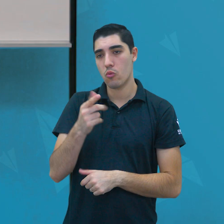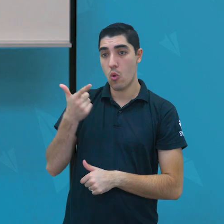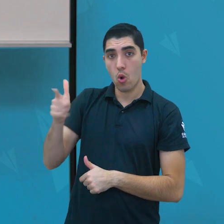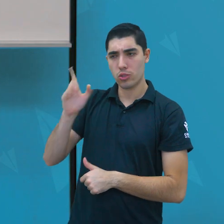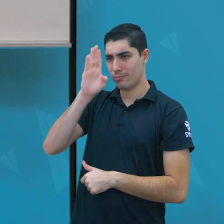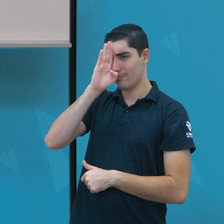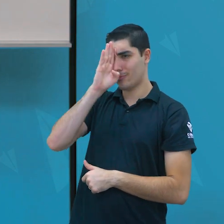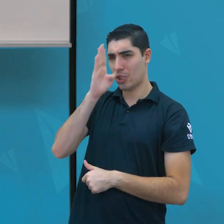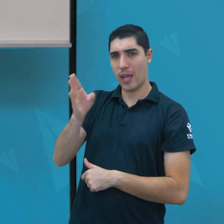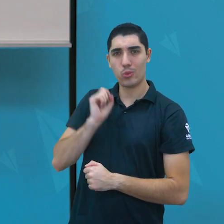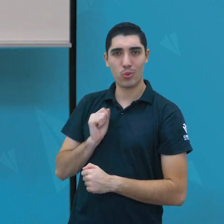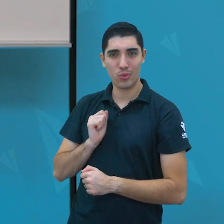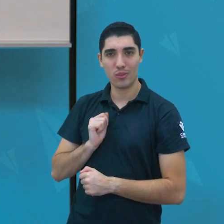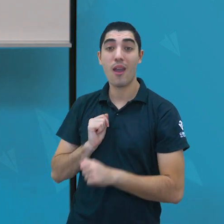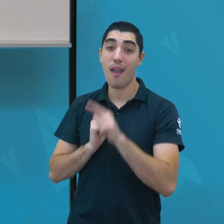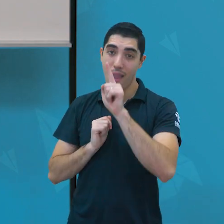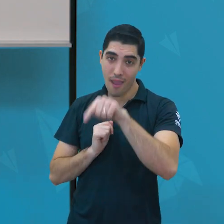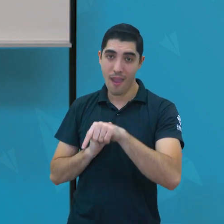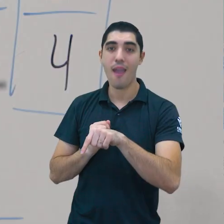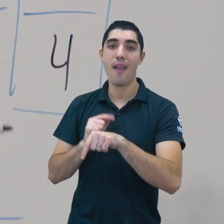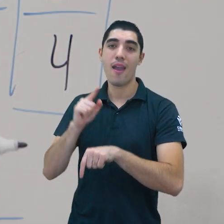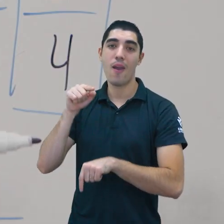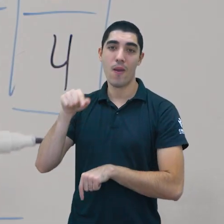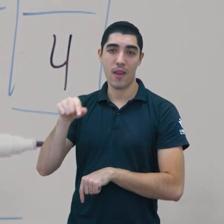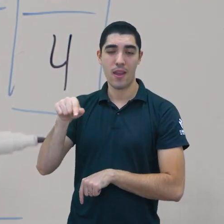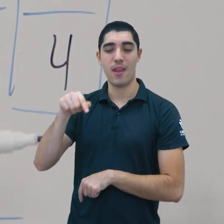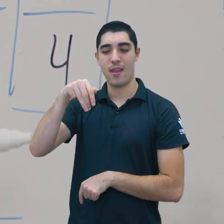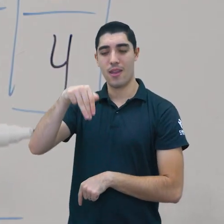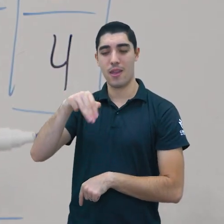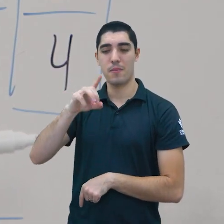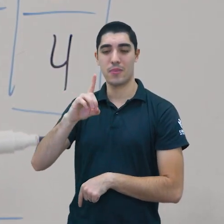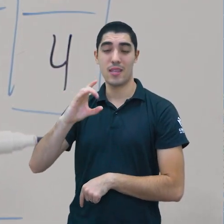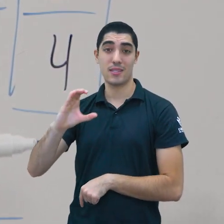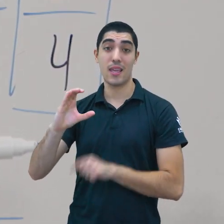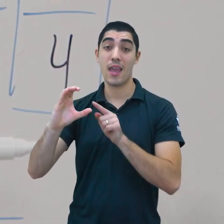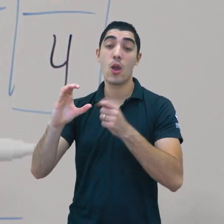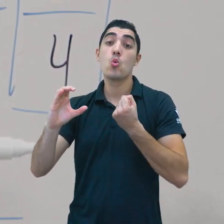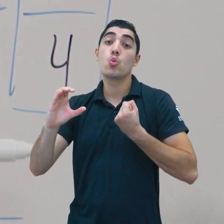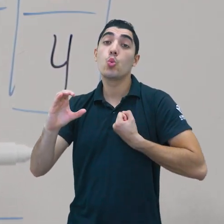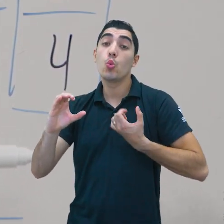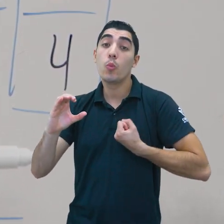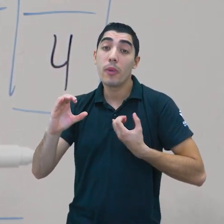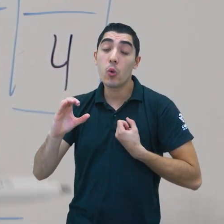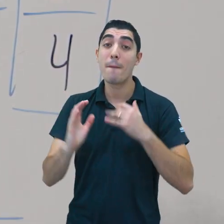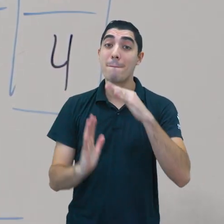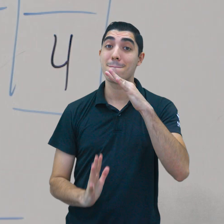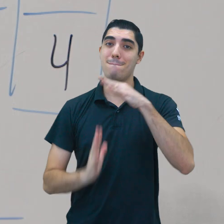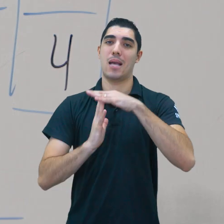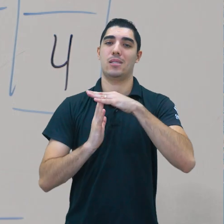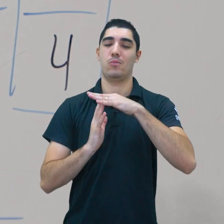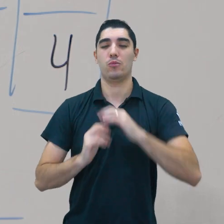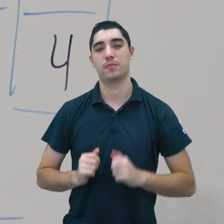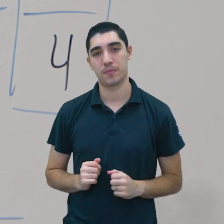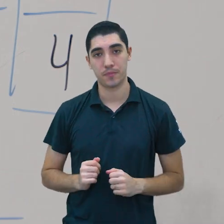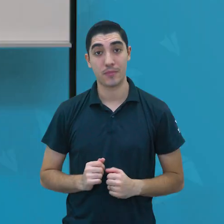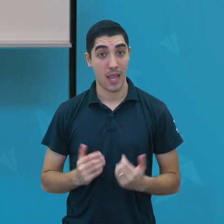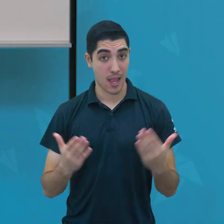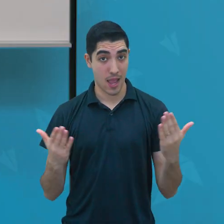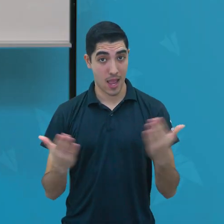forma mais direta, a qual inclui, por exemplo, o MDC, o máximo divisor